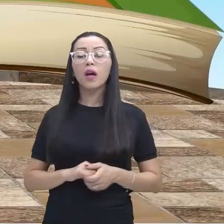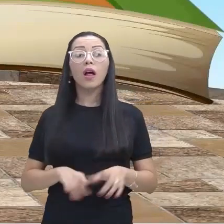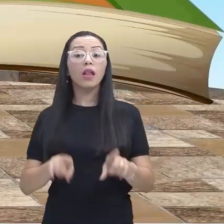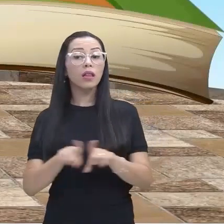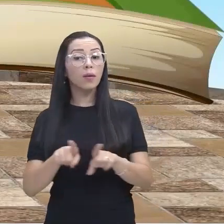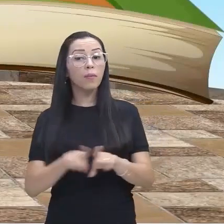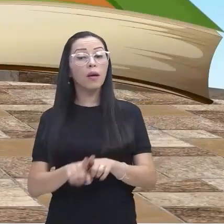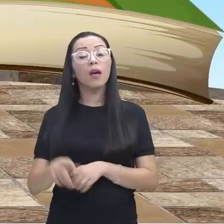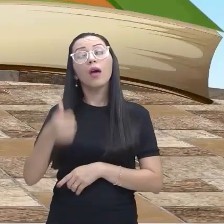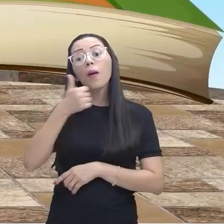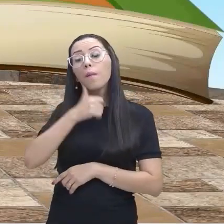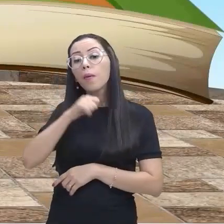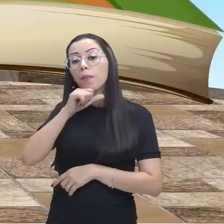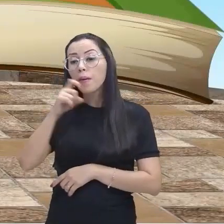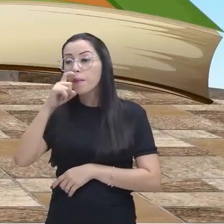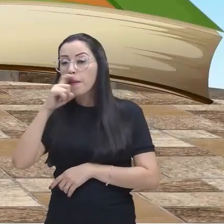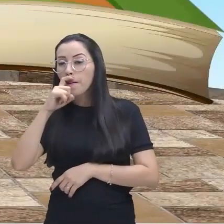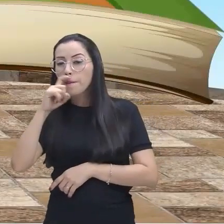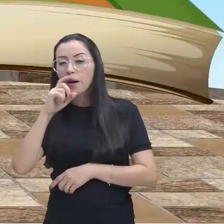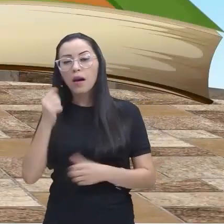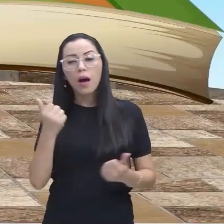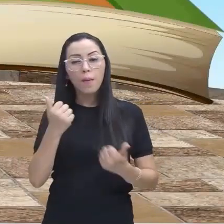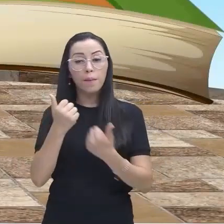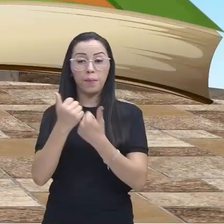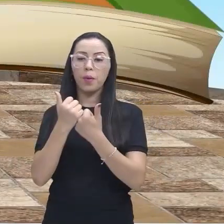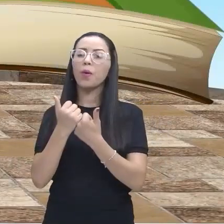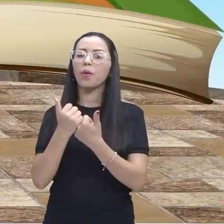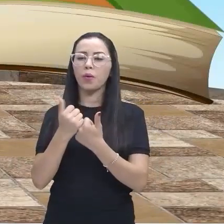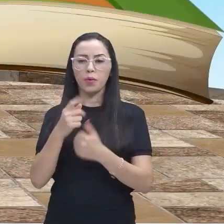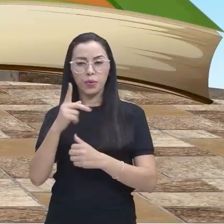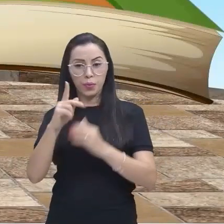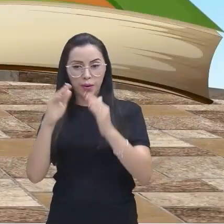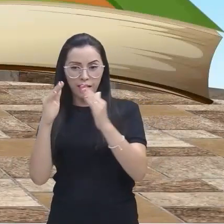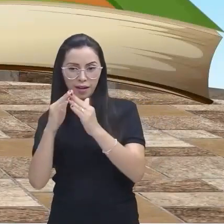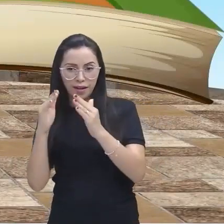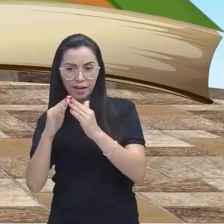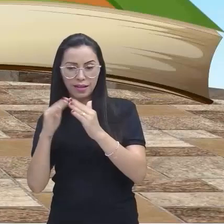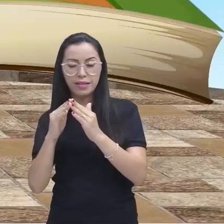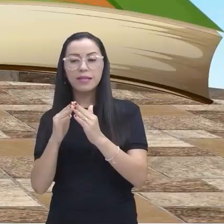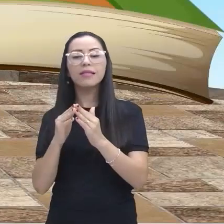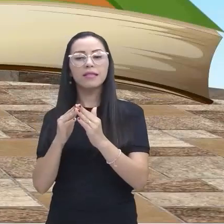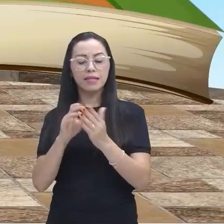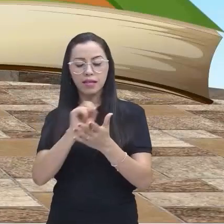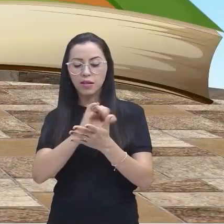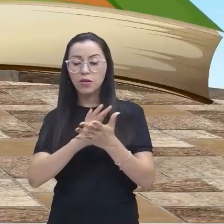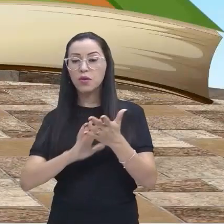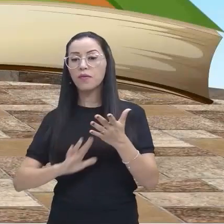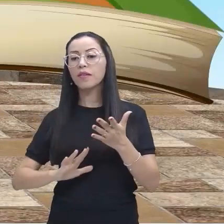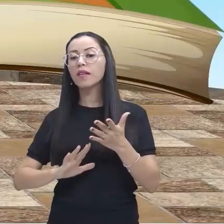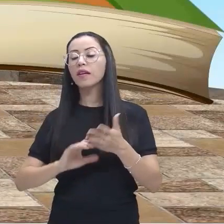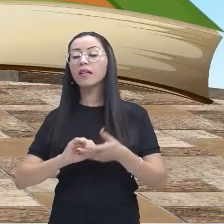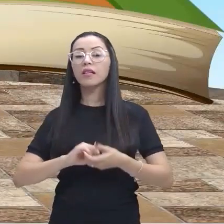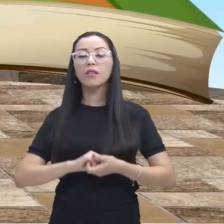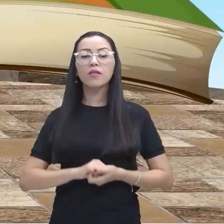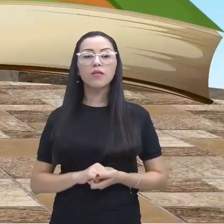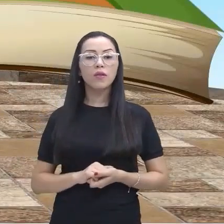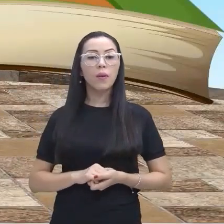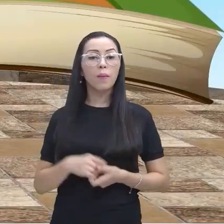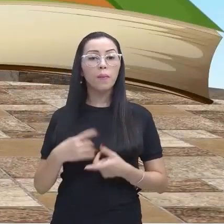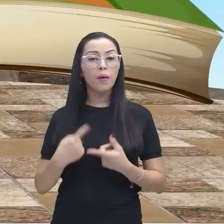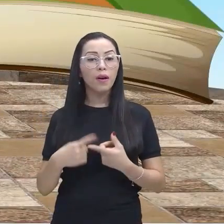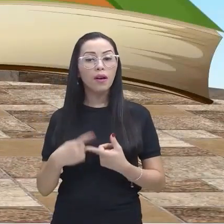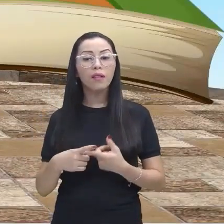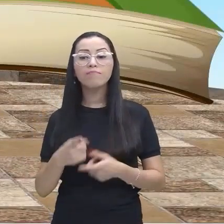papai estão ensinando aí, ajudando também em casa nessa tarefa, para que a gente sempre